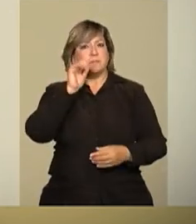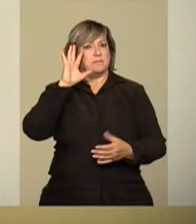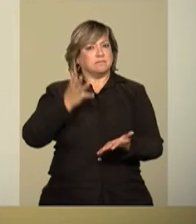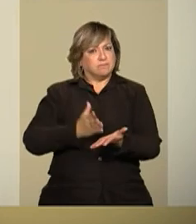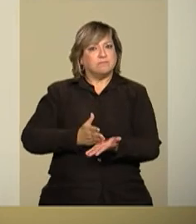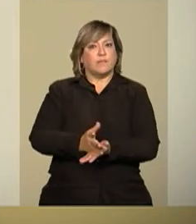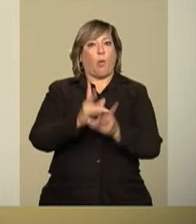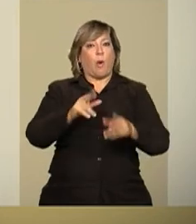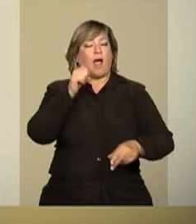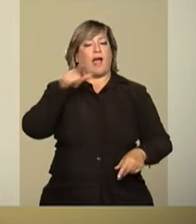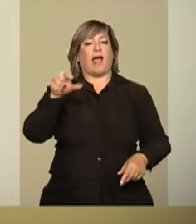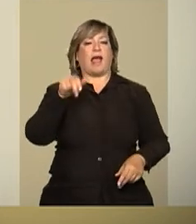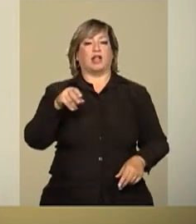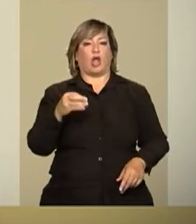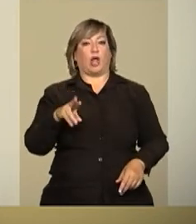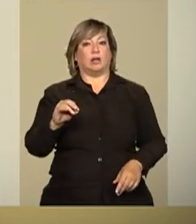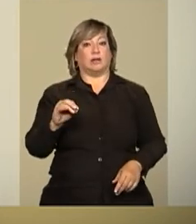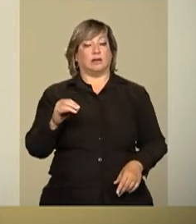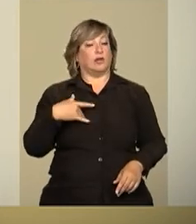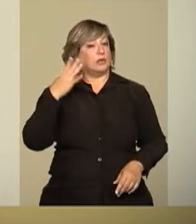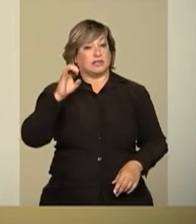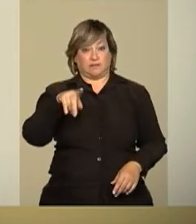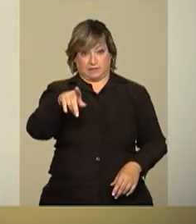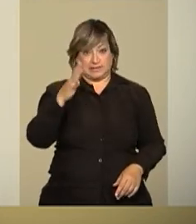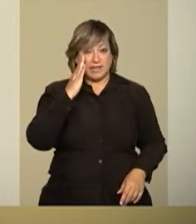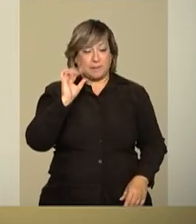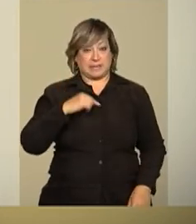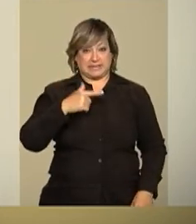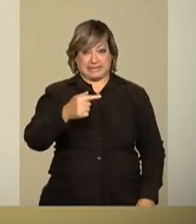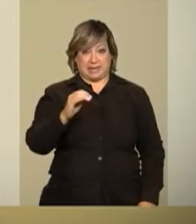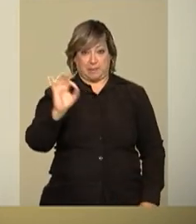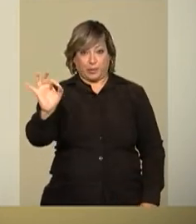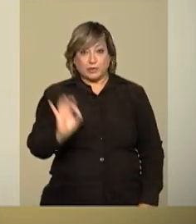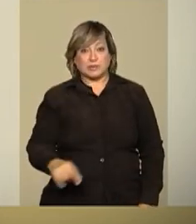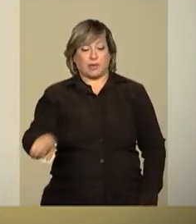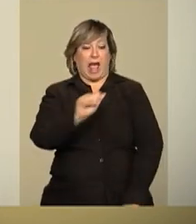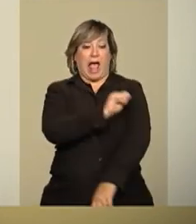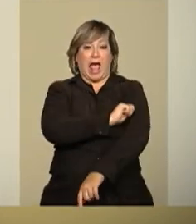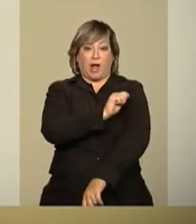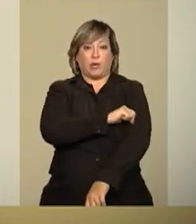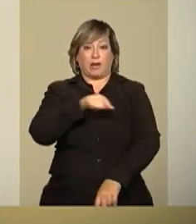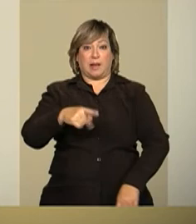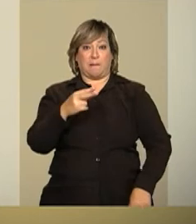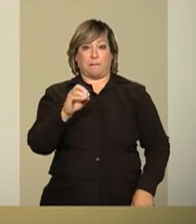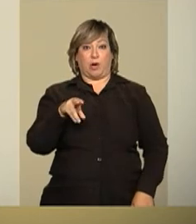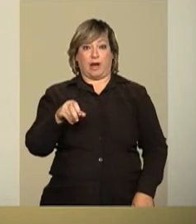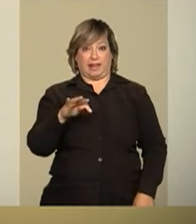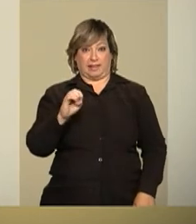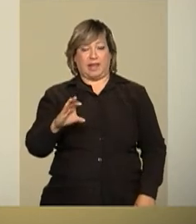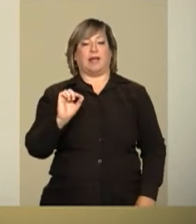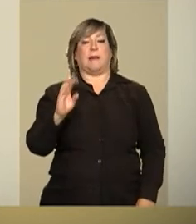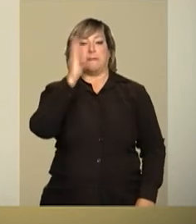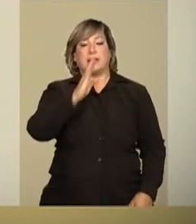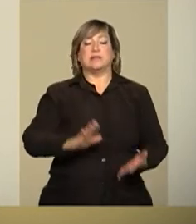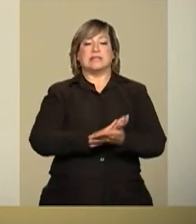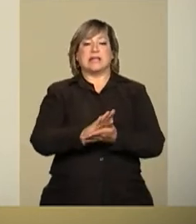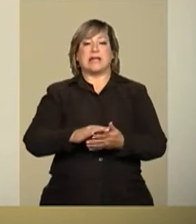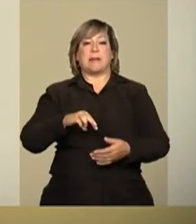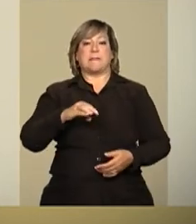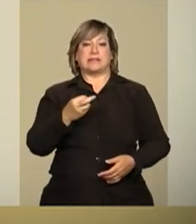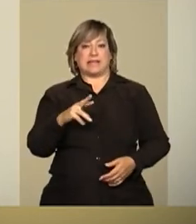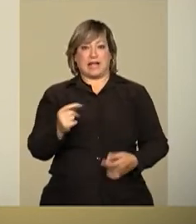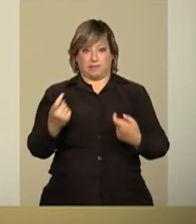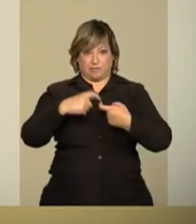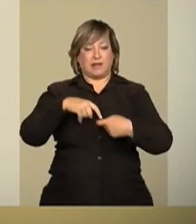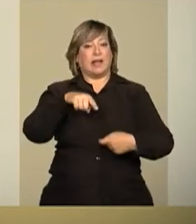como a Dona Antônia pois eu não sei se você sabe que você é tenta por cento dos alunos do Pronatec Brasil sem miséria são mulheres